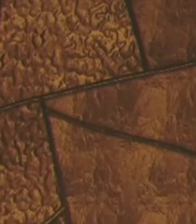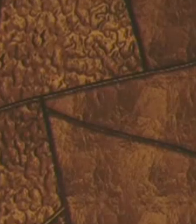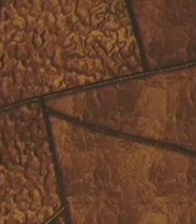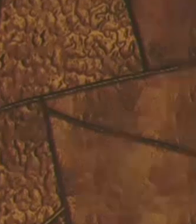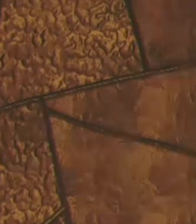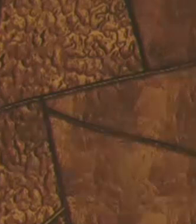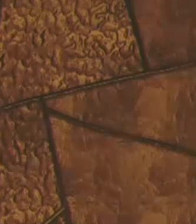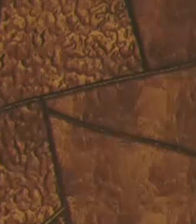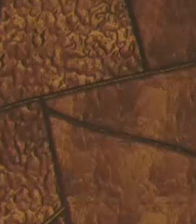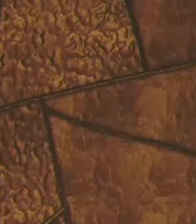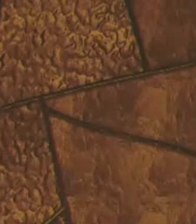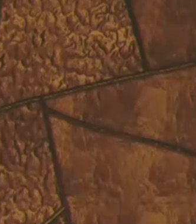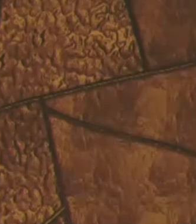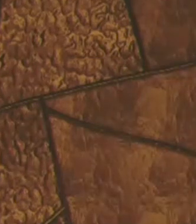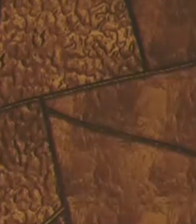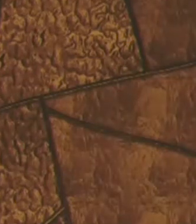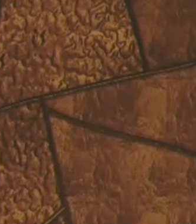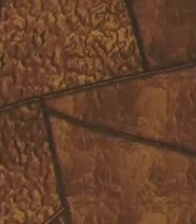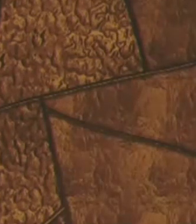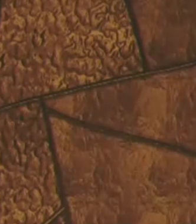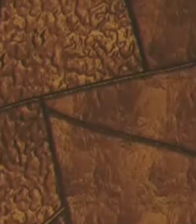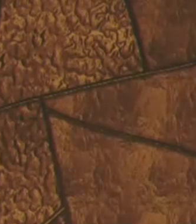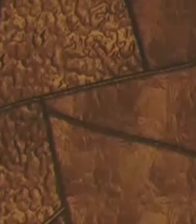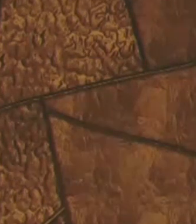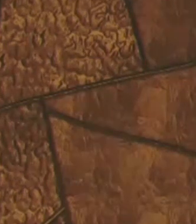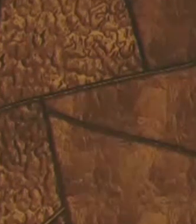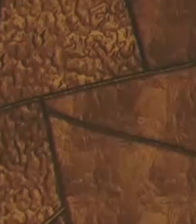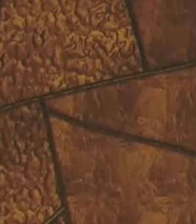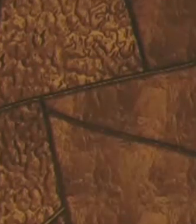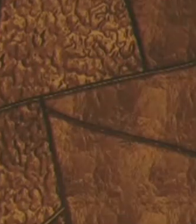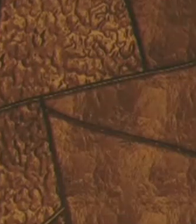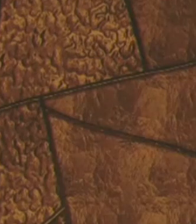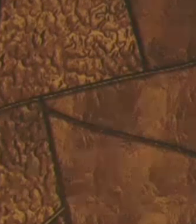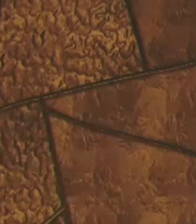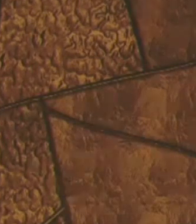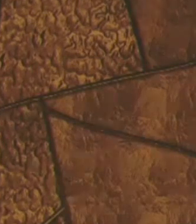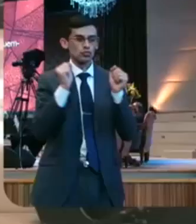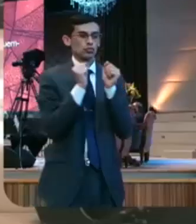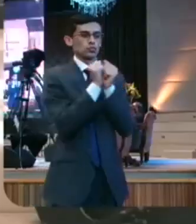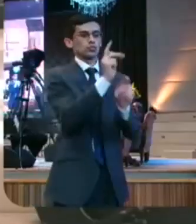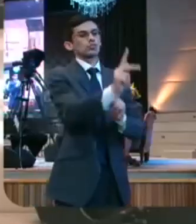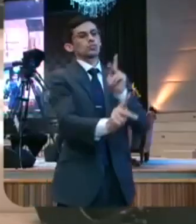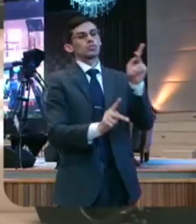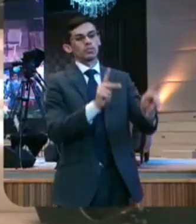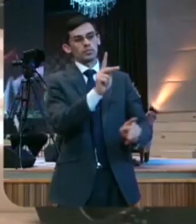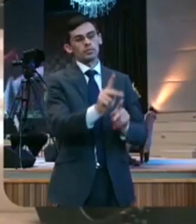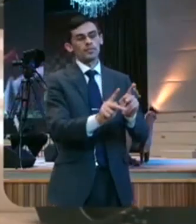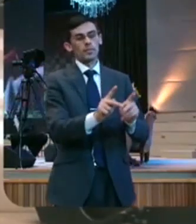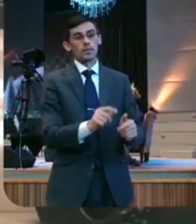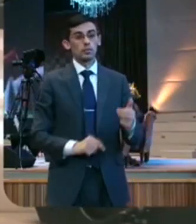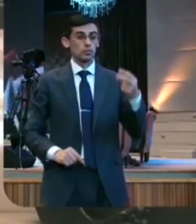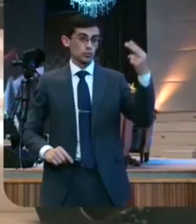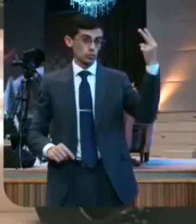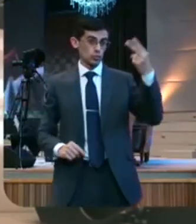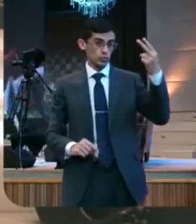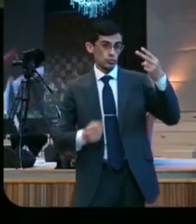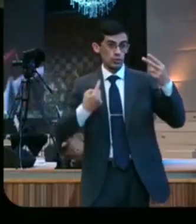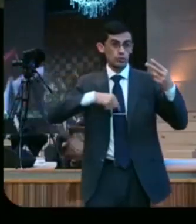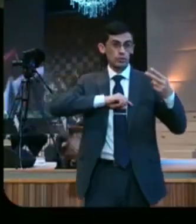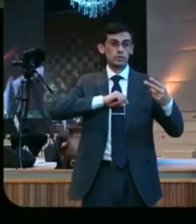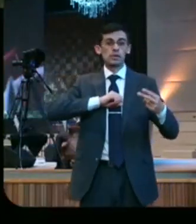santifiquem-se, porque amanhã o Senhor fará maravilhas no meio de vós. E o segundo princípio de